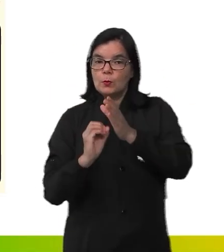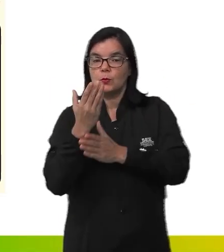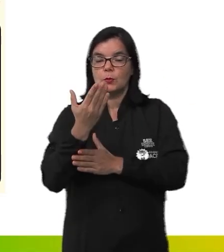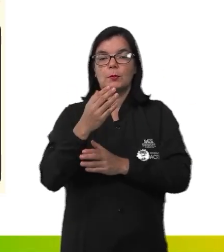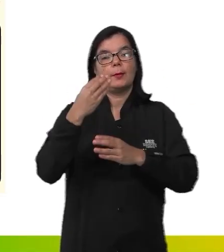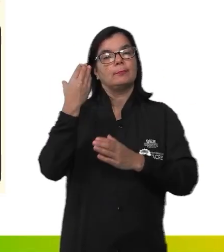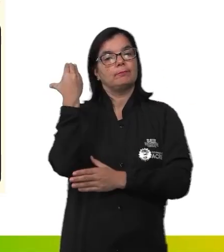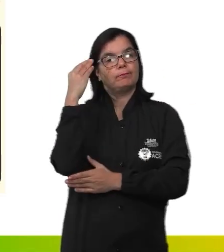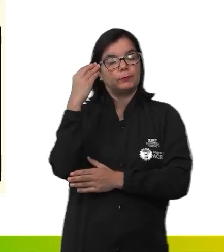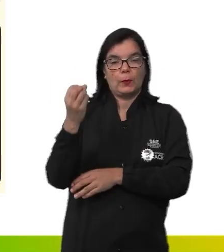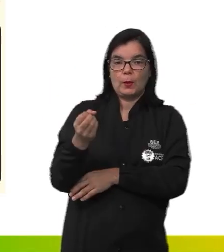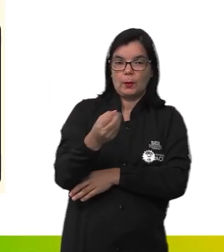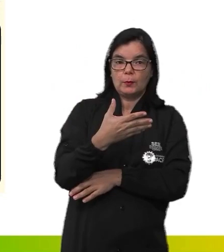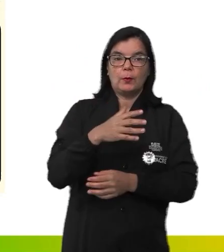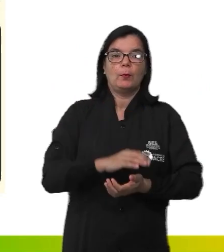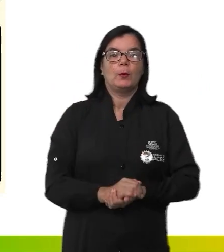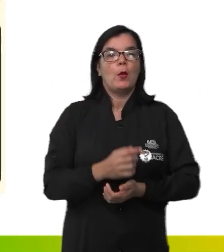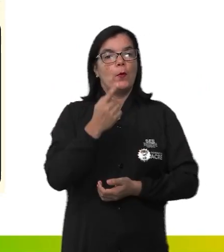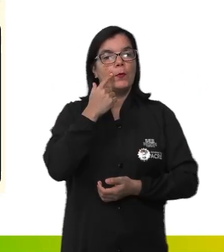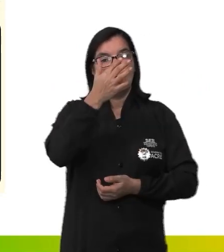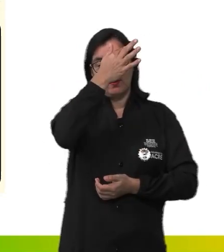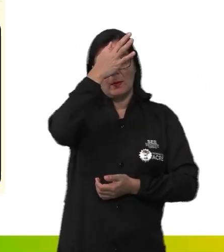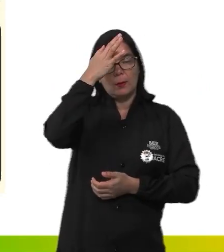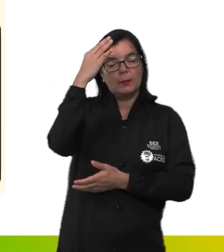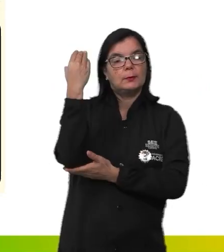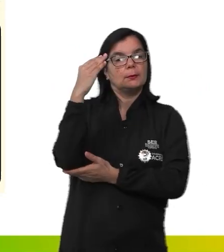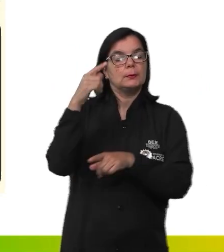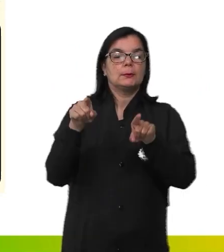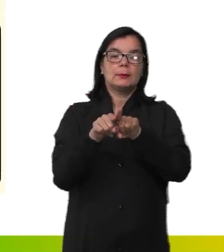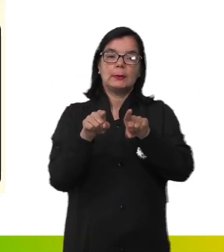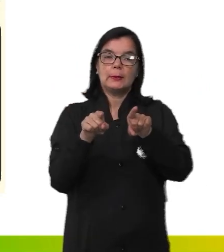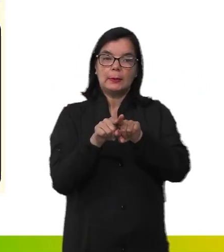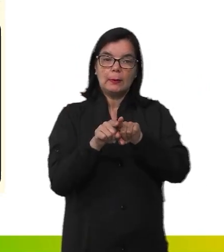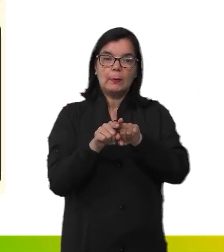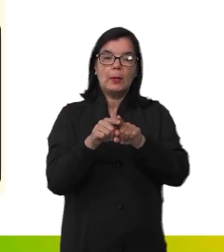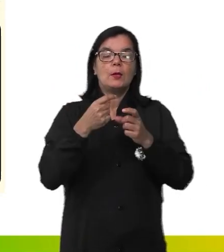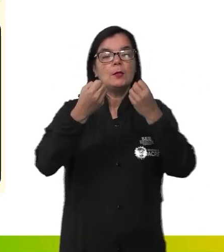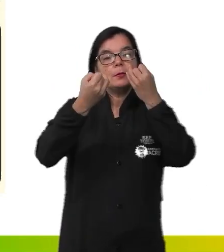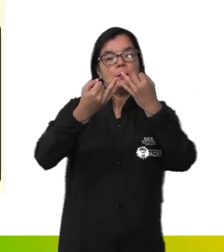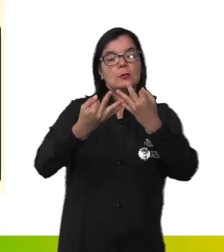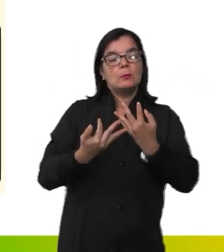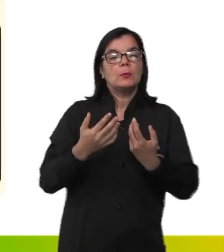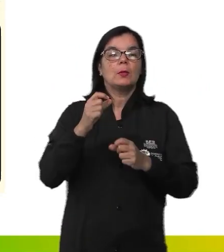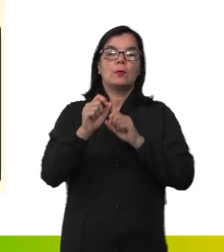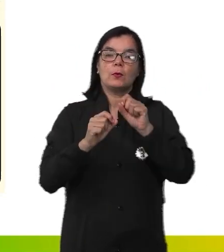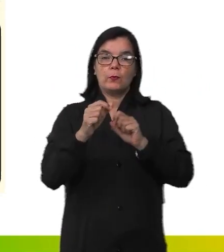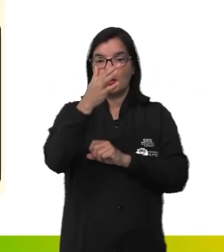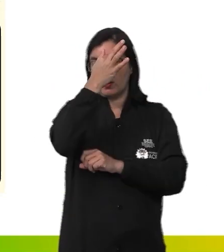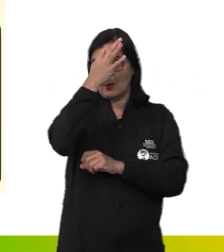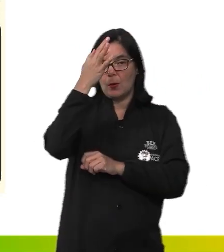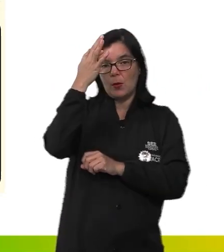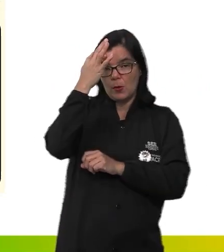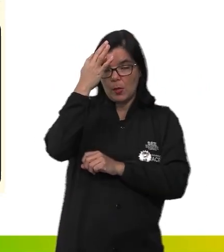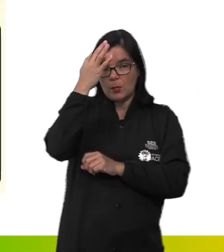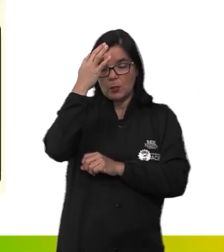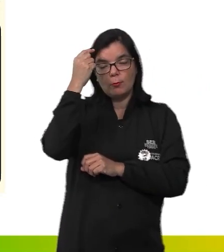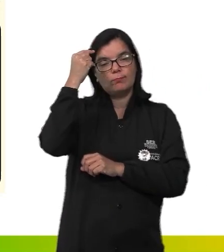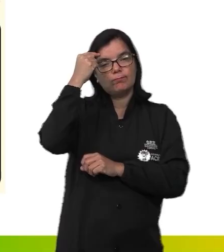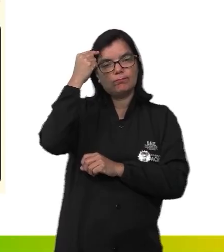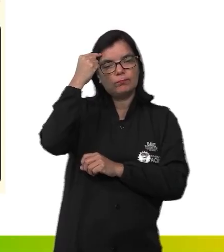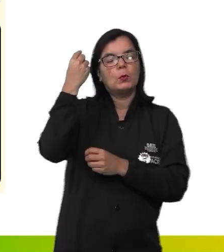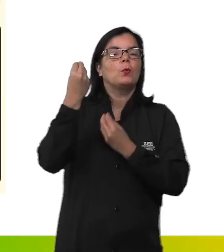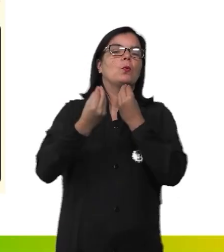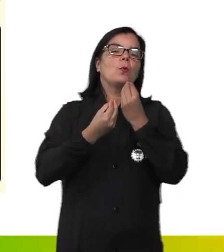da ciência moderna. Vimos a filosofia da ciência também, pessoal, que fala que a filosofia da ciência reflete